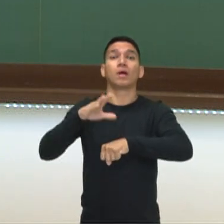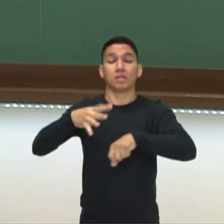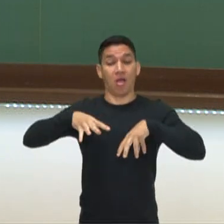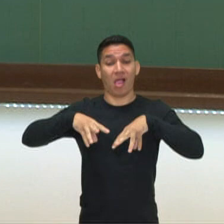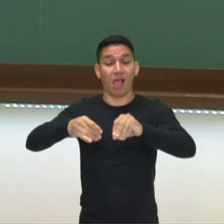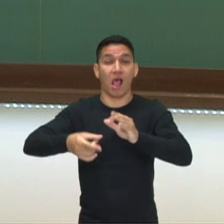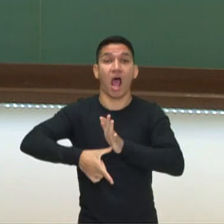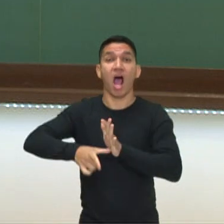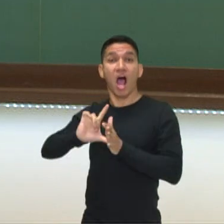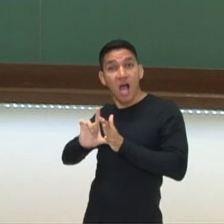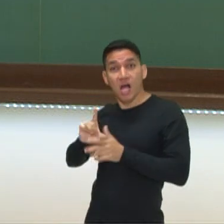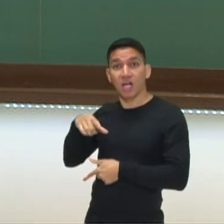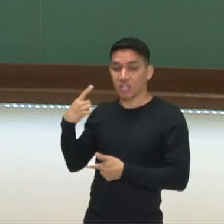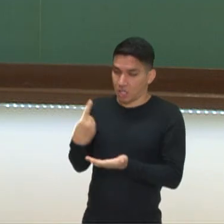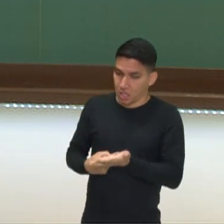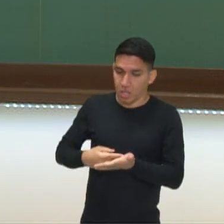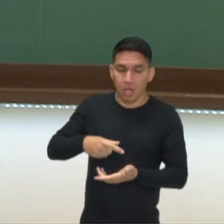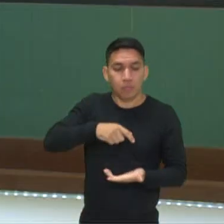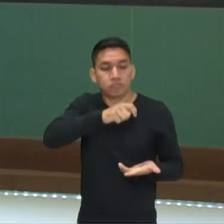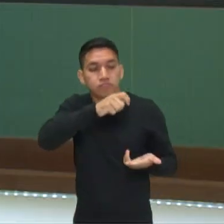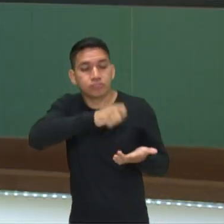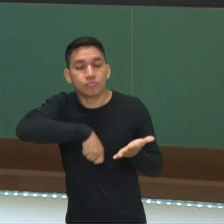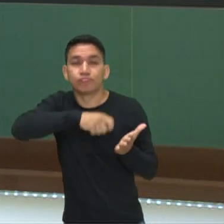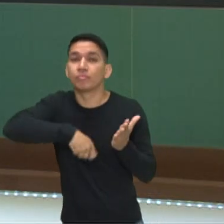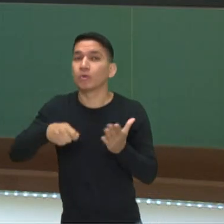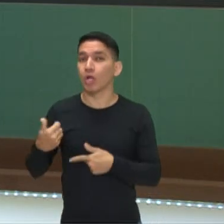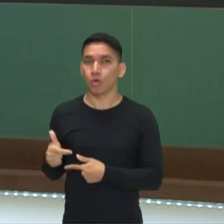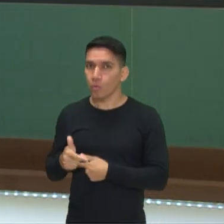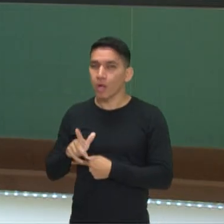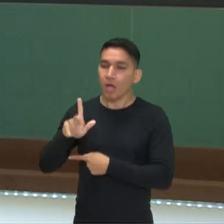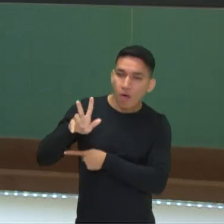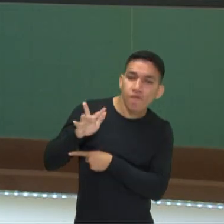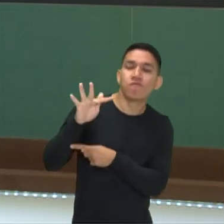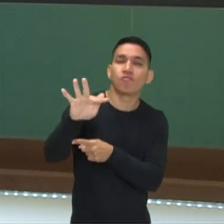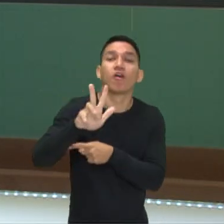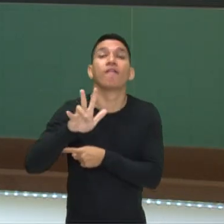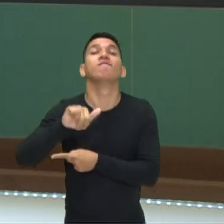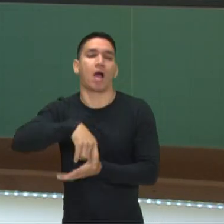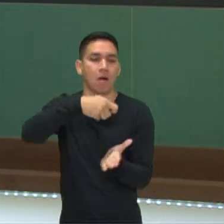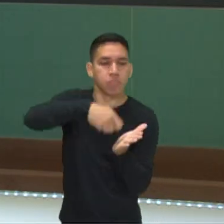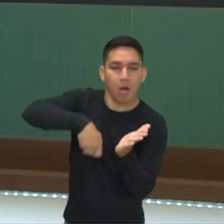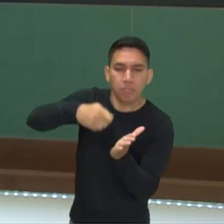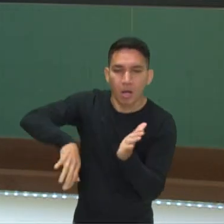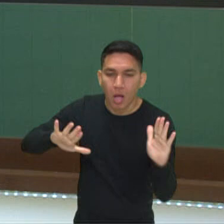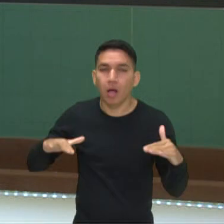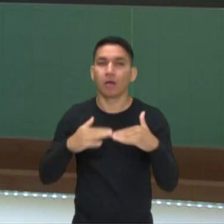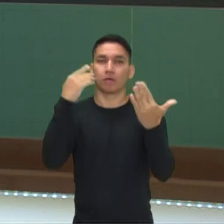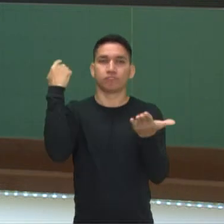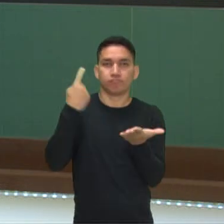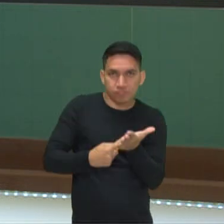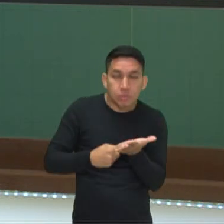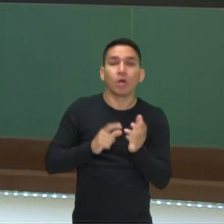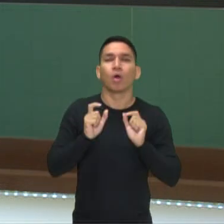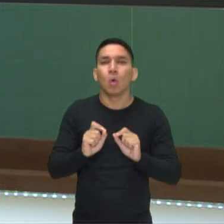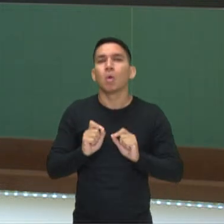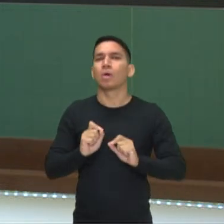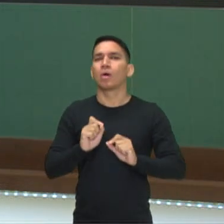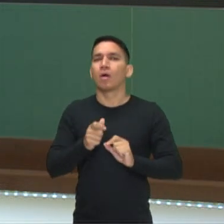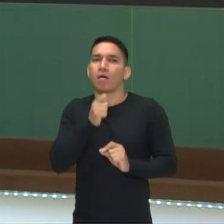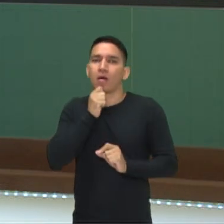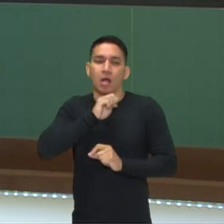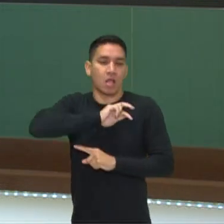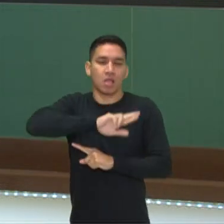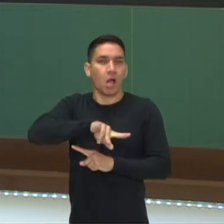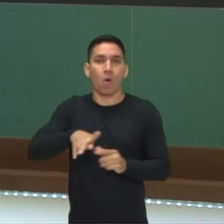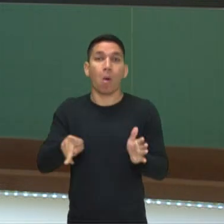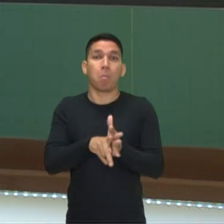anteriormente não foram validadas e as terras que vão vir a ser validadas ainda, vão ser um direito reconhecido ainda, não vão mais